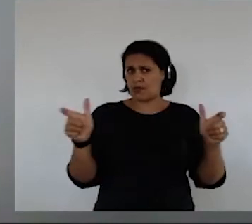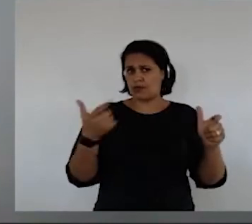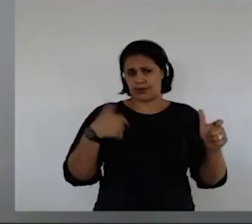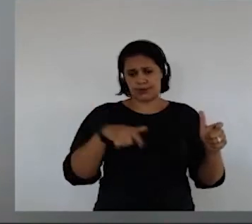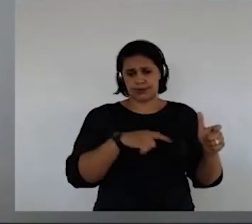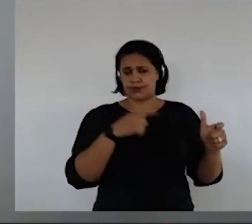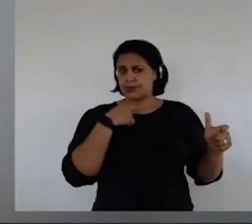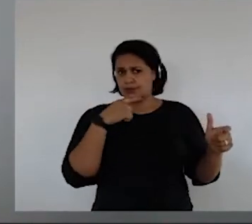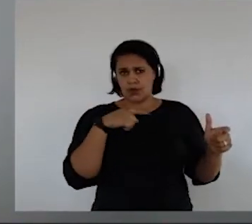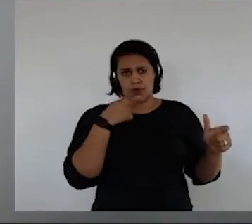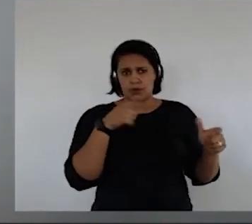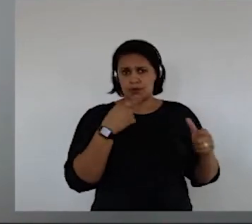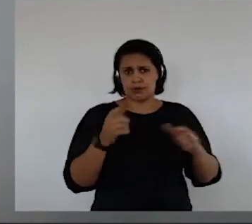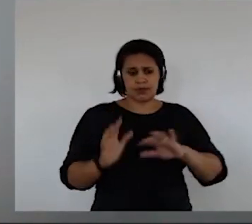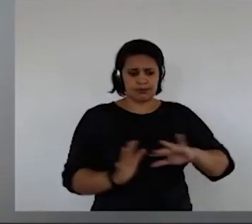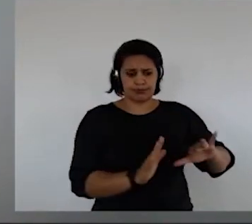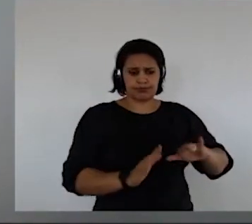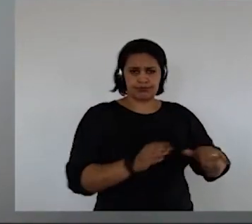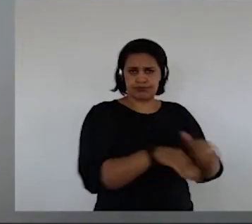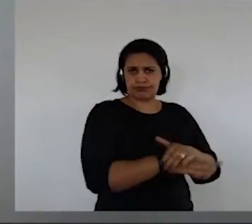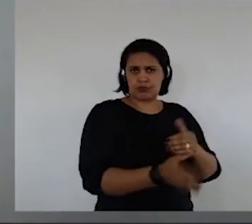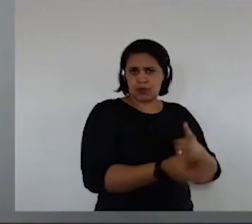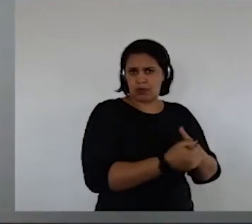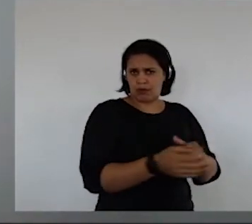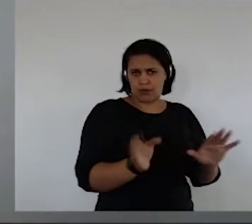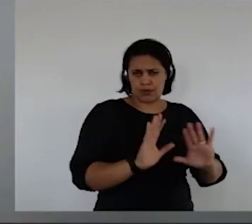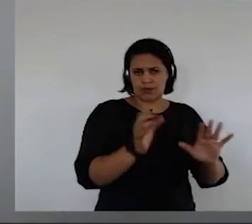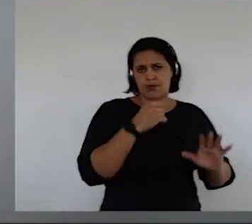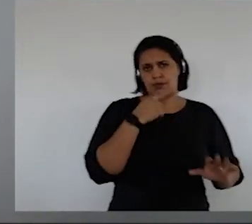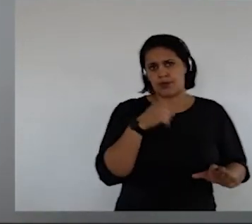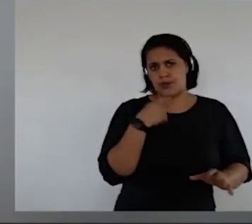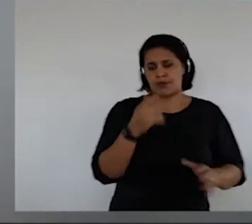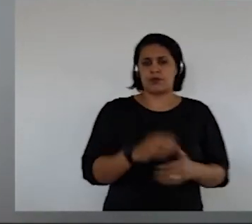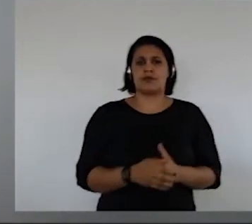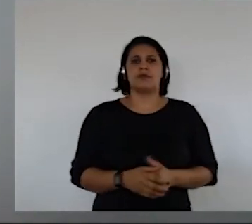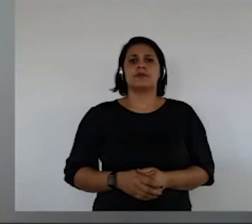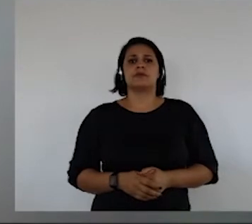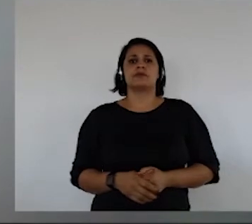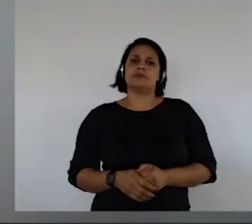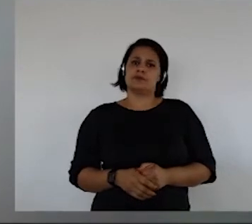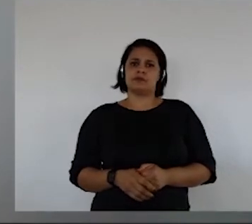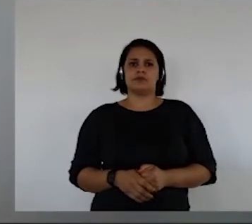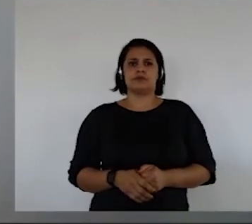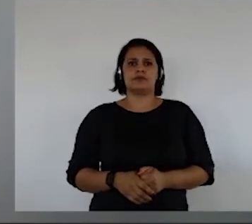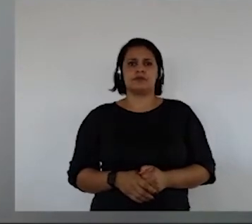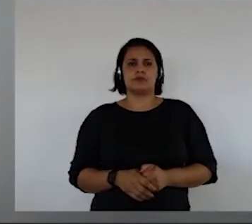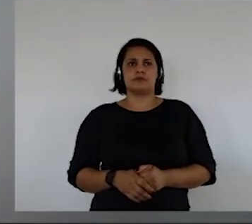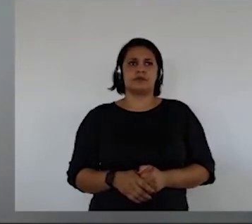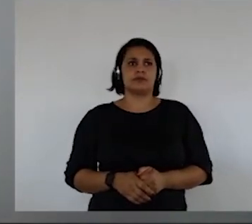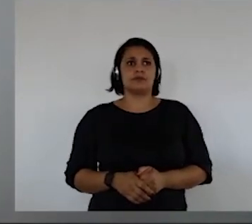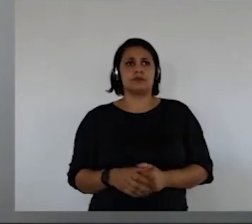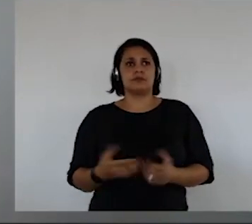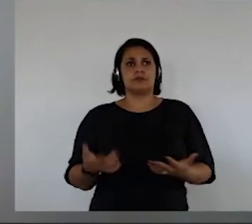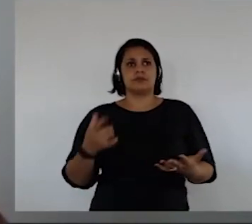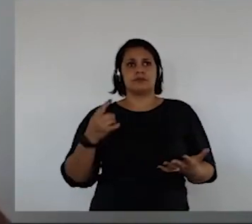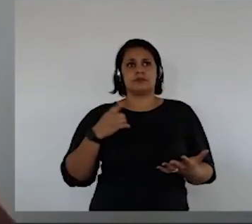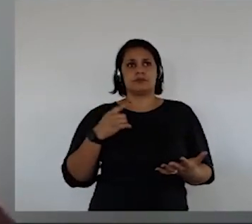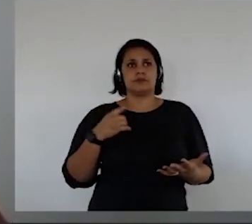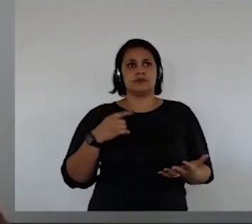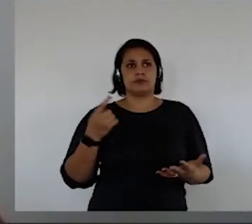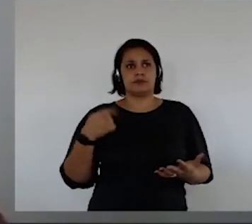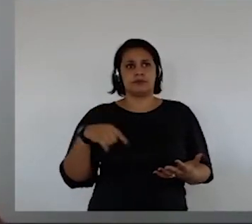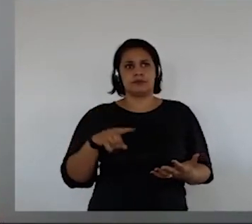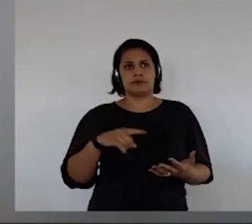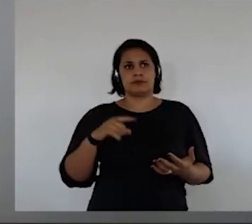gente mais estar tentando empurrar por debaixo do tapete, né, além de outras coisas que o coronavírus expõe, né, além de outras